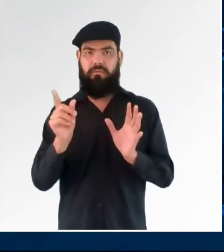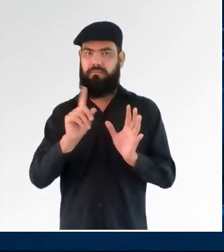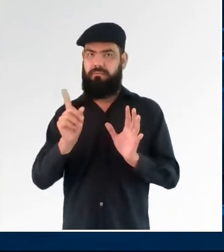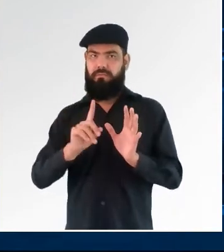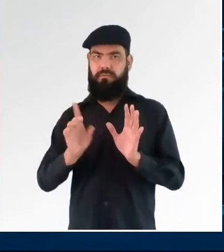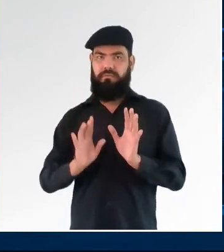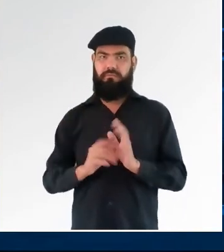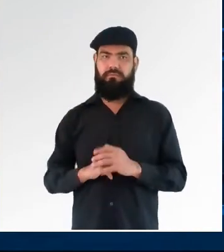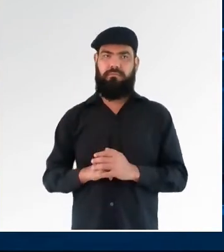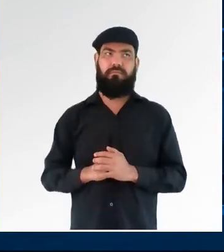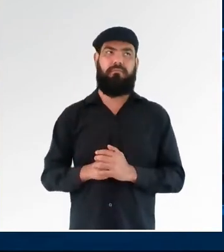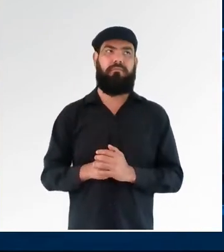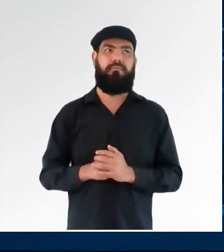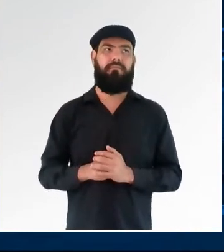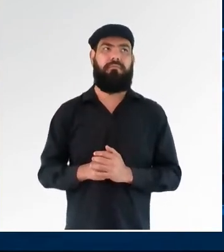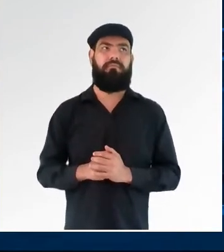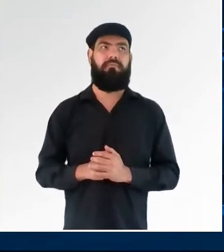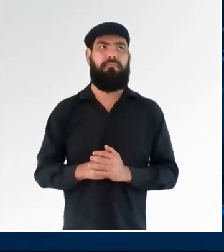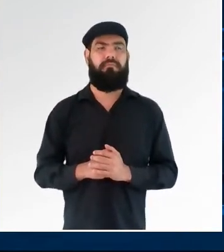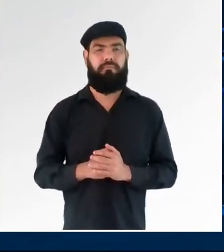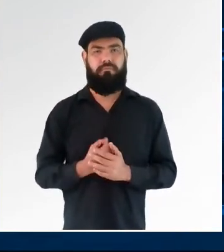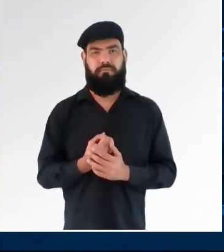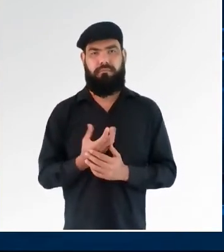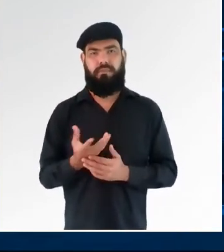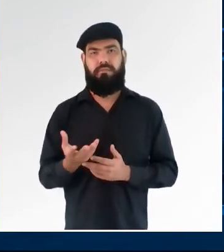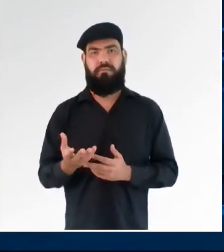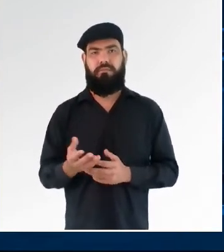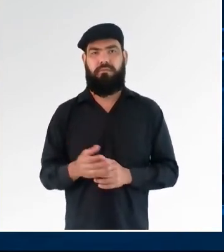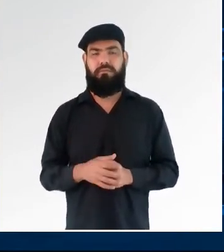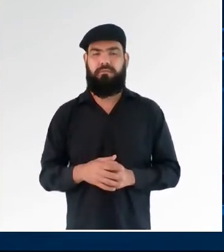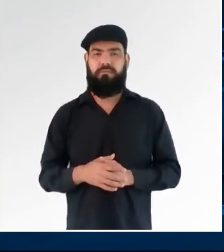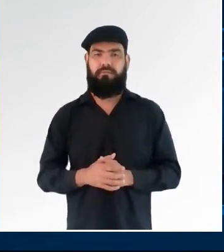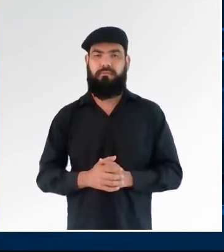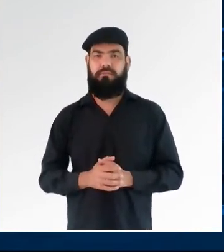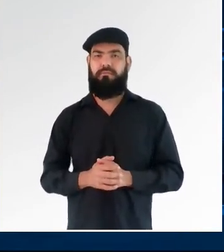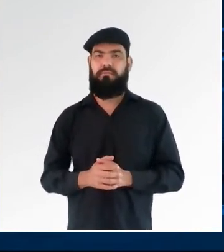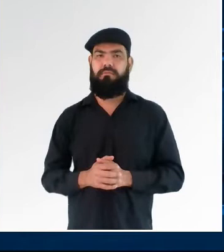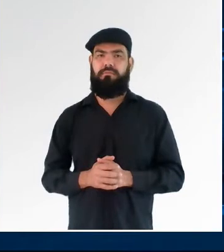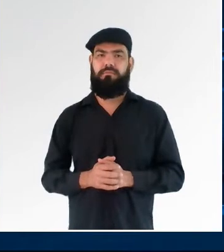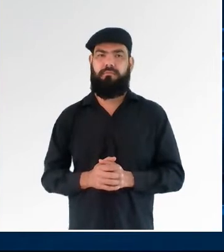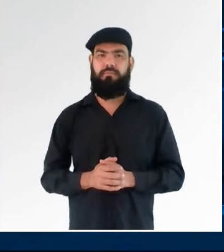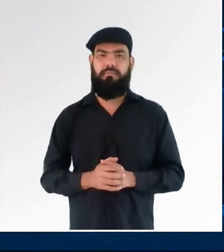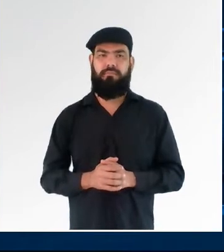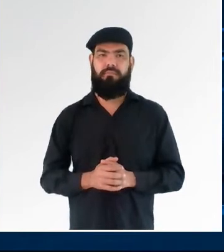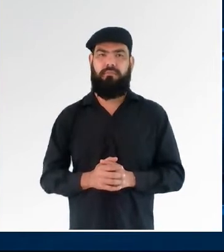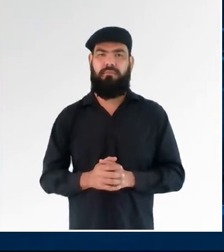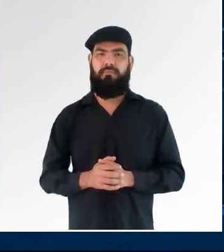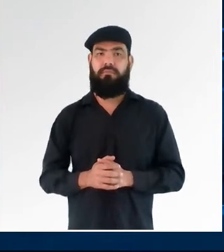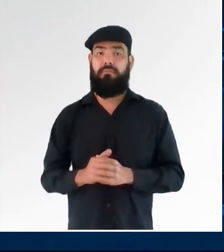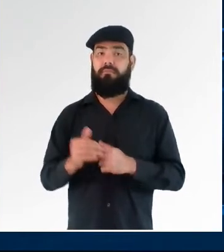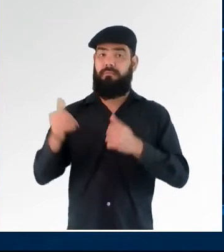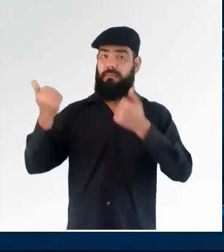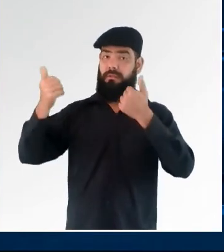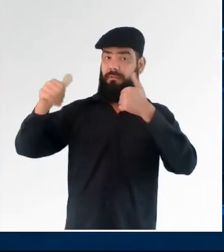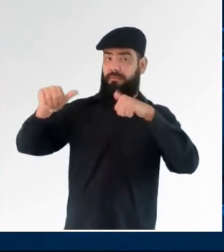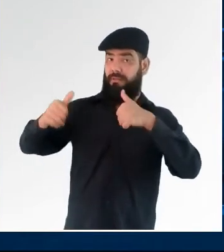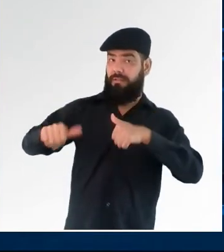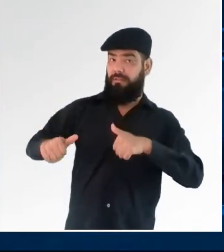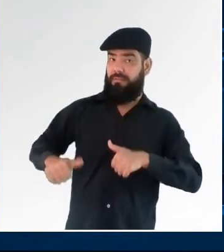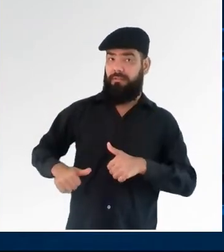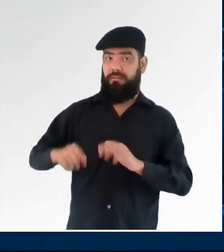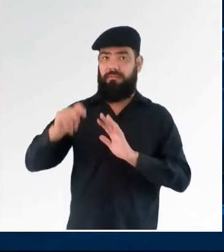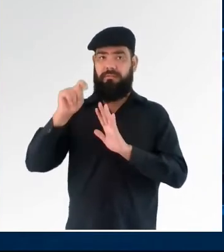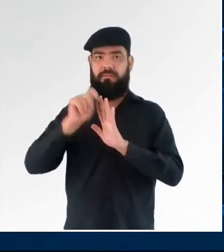termina. Muito bem, cometer o tal do spoiler, né? Você vai fazer uma avaliação desse texto, dessa obra,